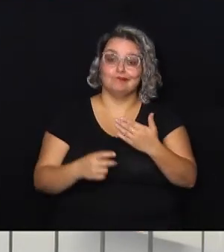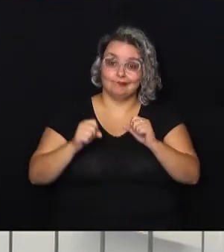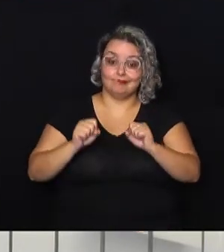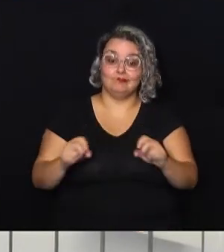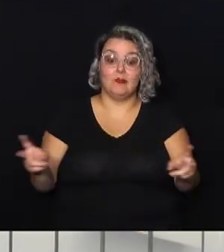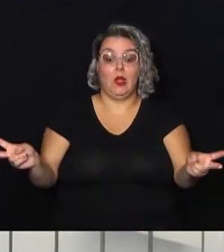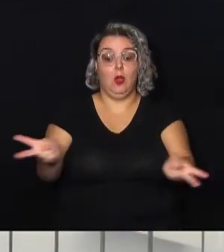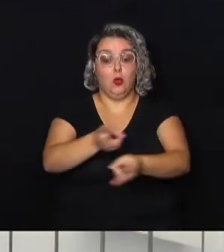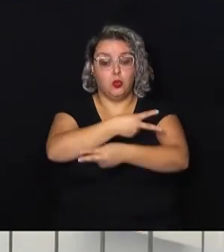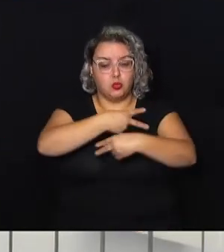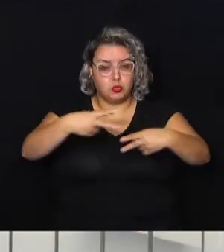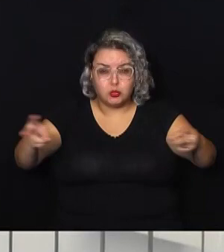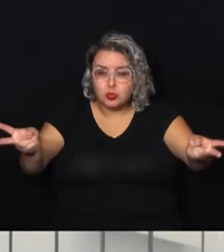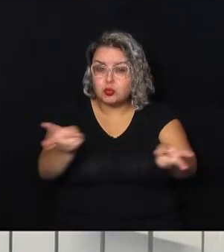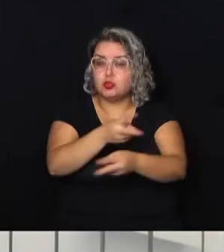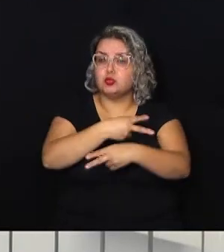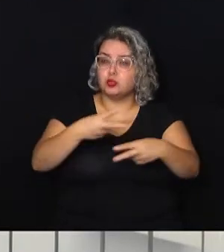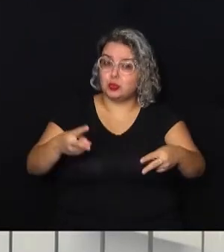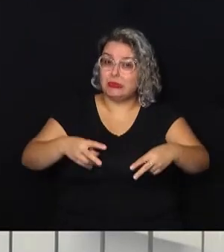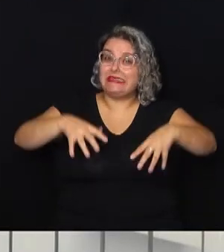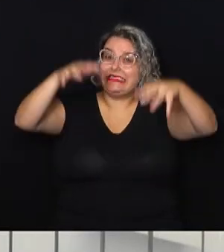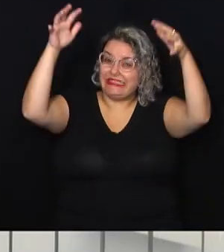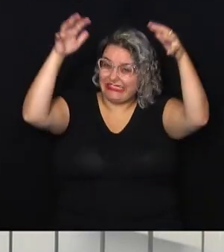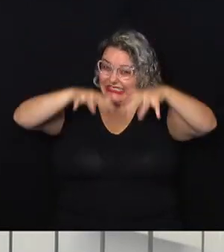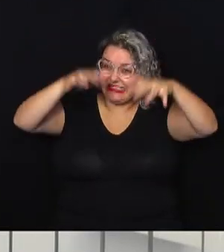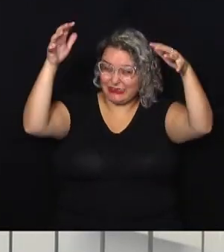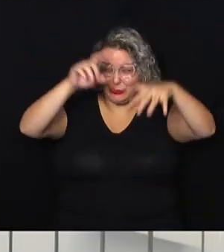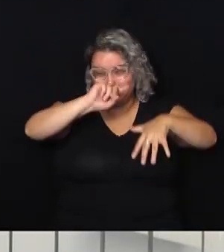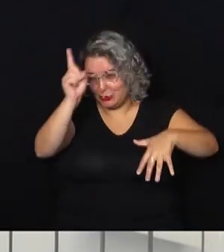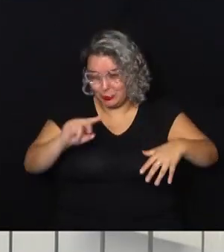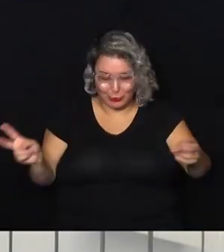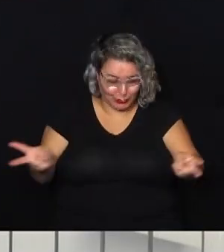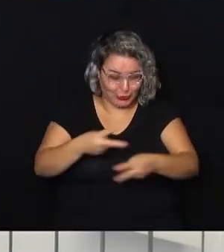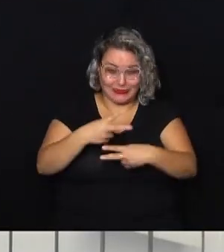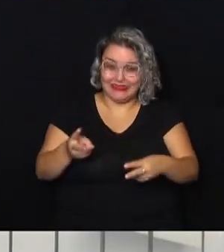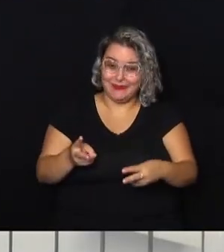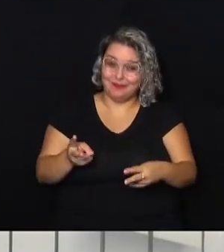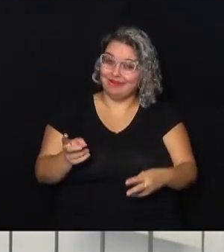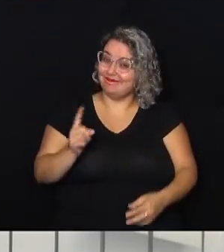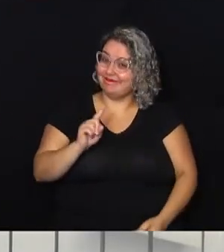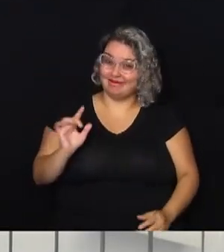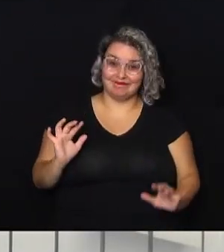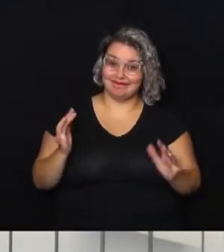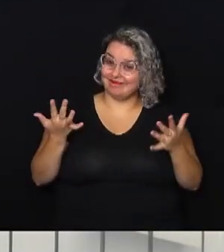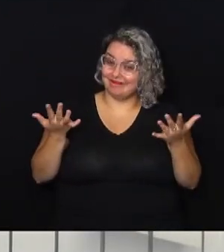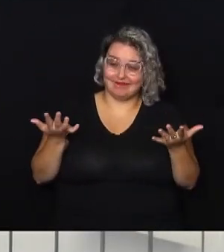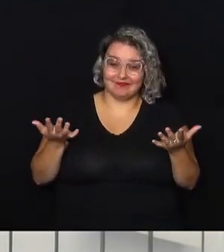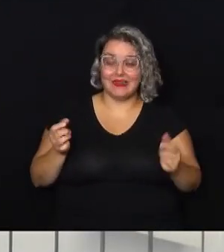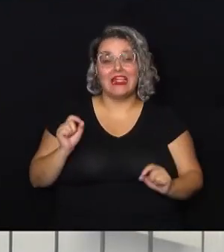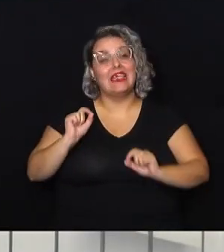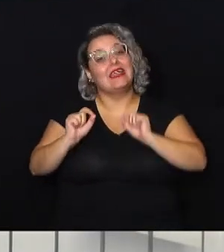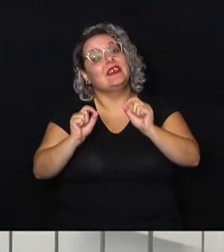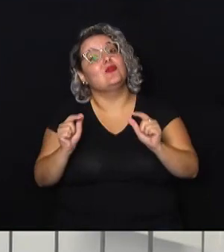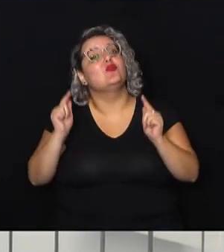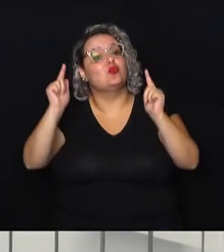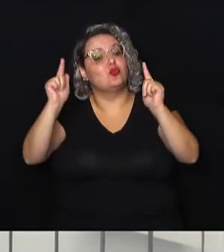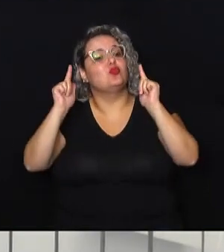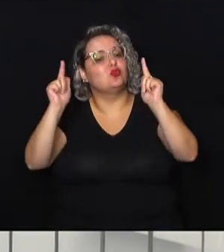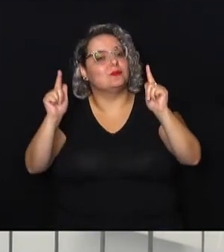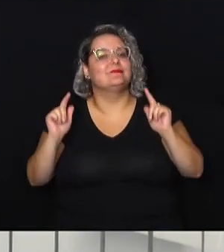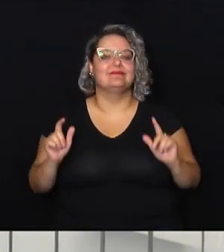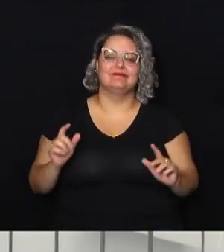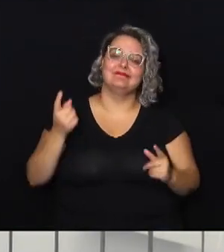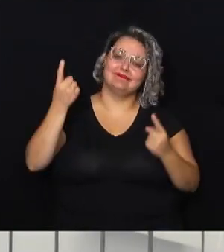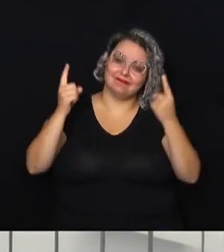ventos fortes e de temporais. O tempo não tá para festa, então quem for curtir o carnaval é